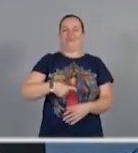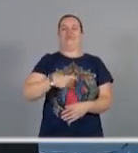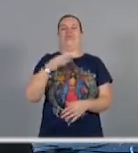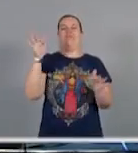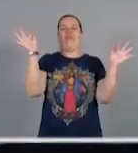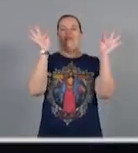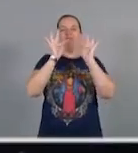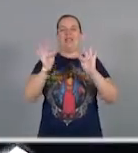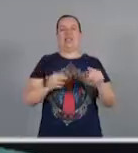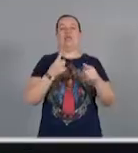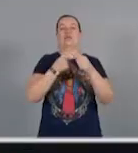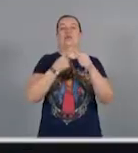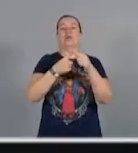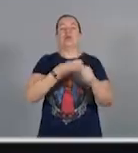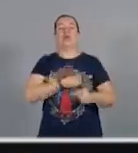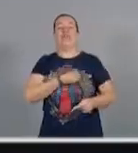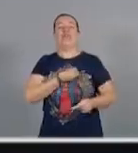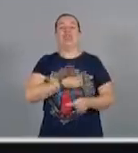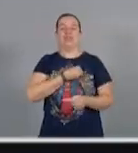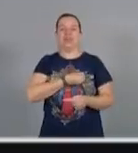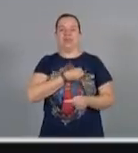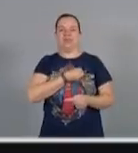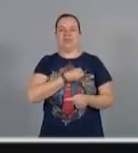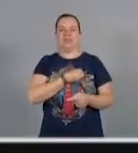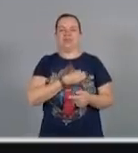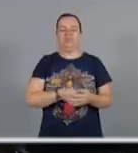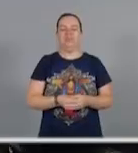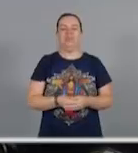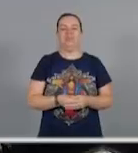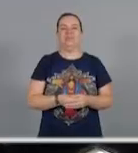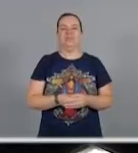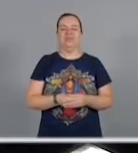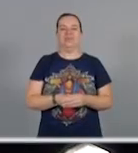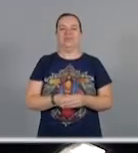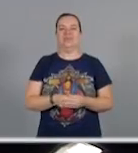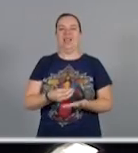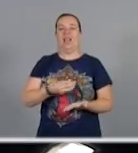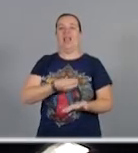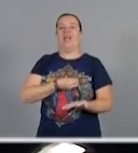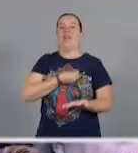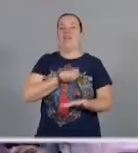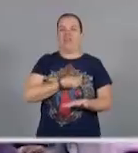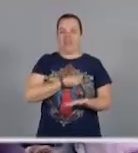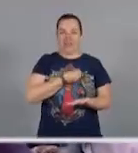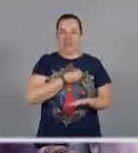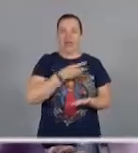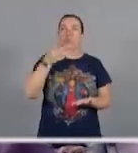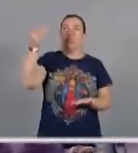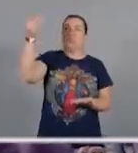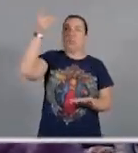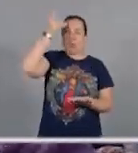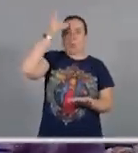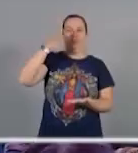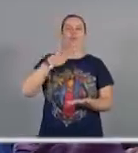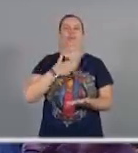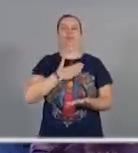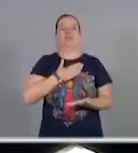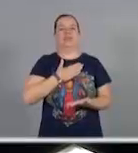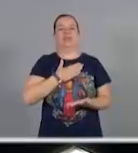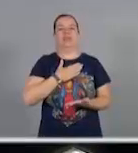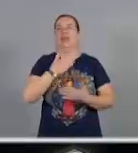estar vivo. Eu sou feliz por estar vivo. A vida é um dom para mim. A vida é um dom para